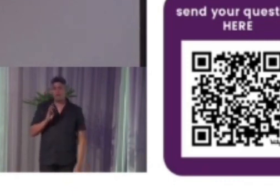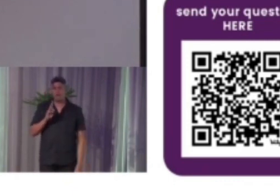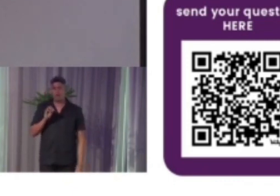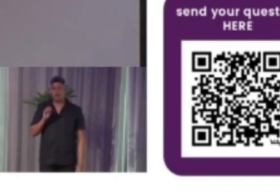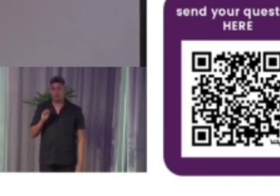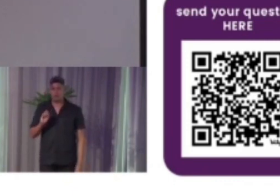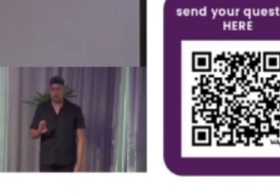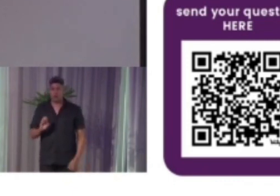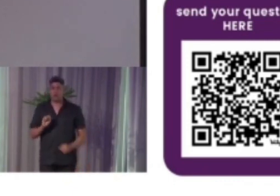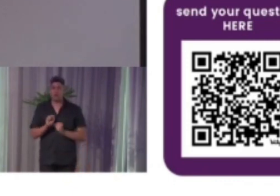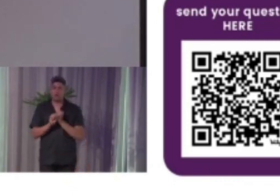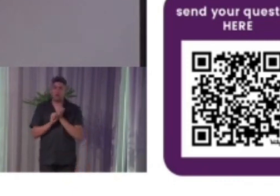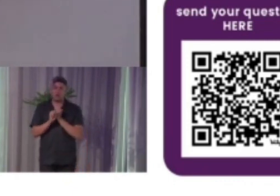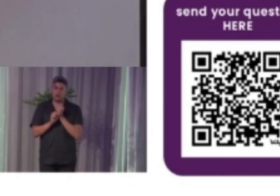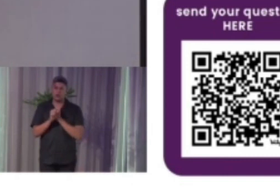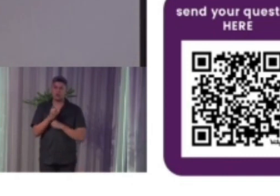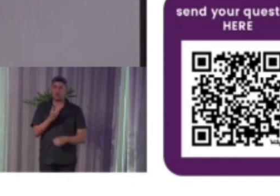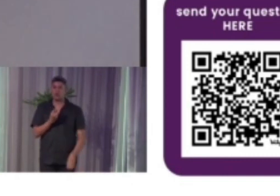ano de 2009.